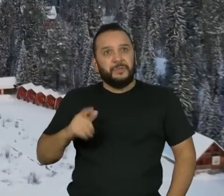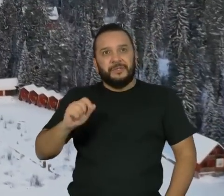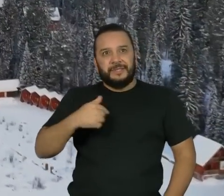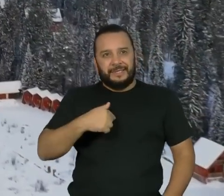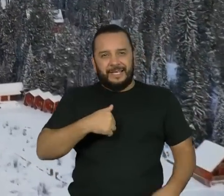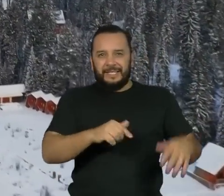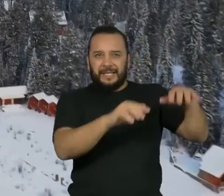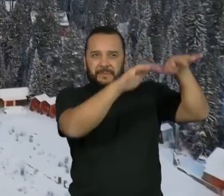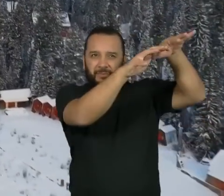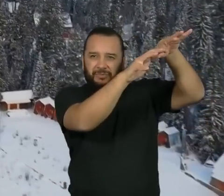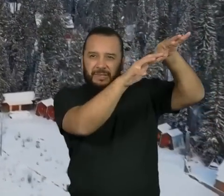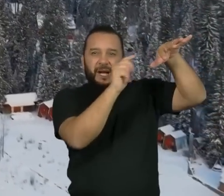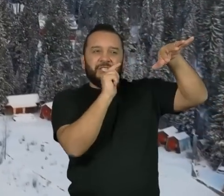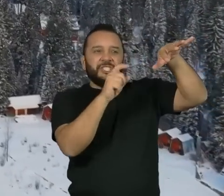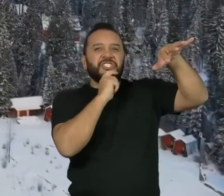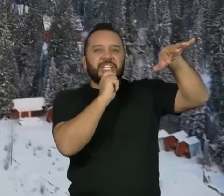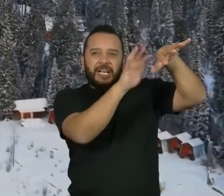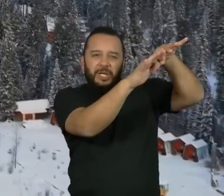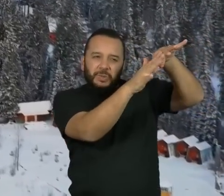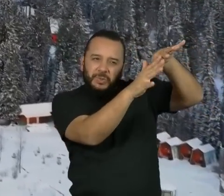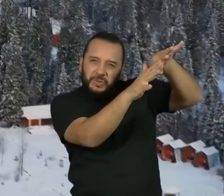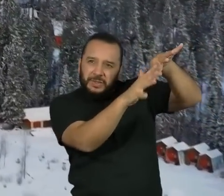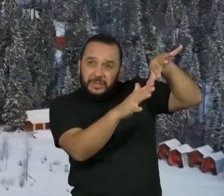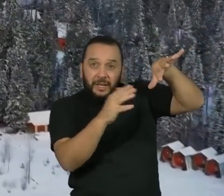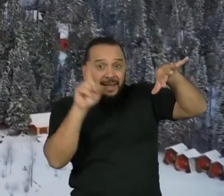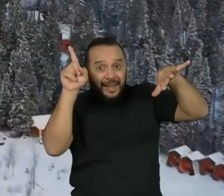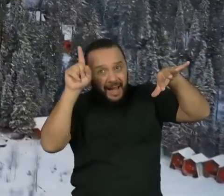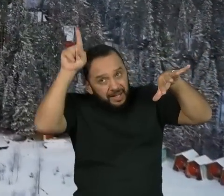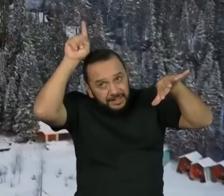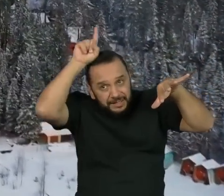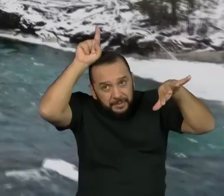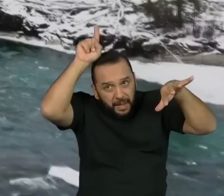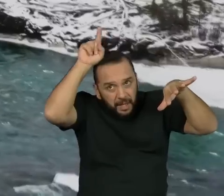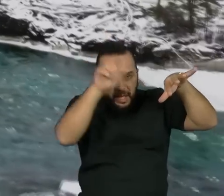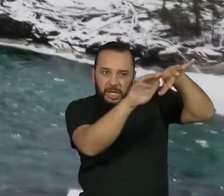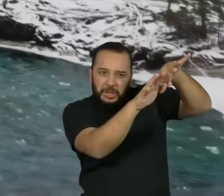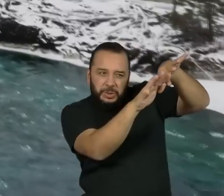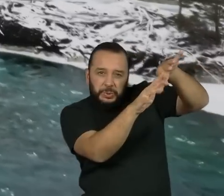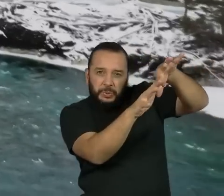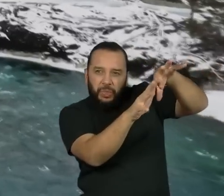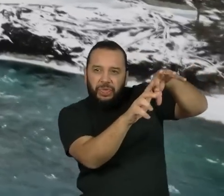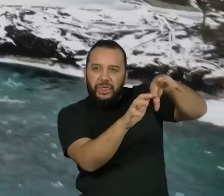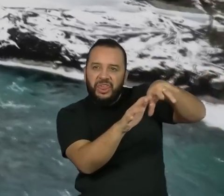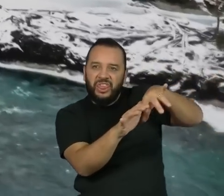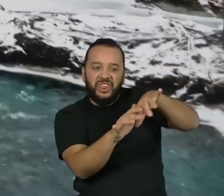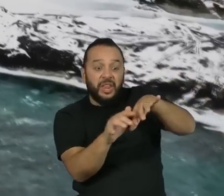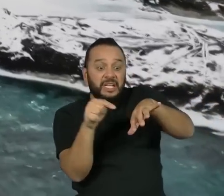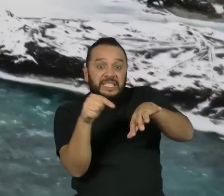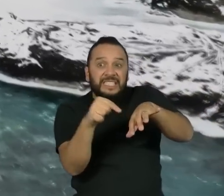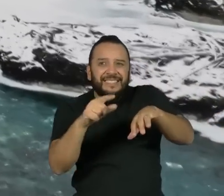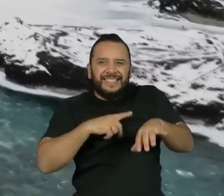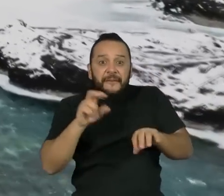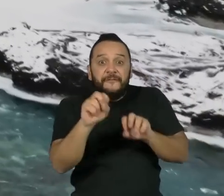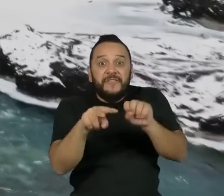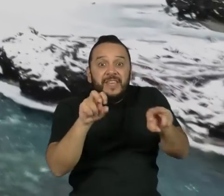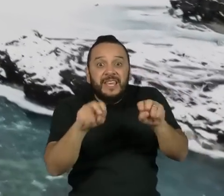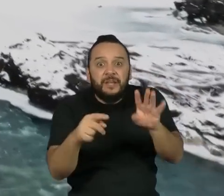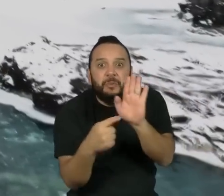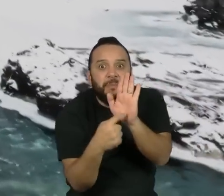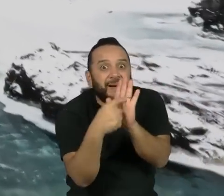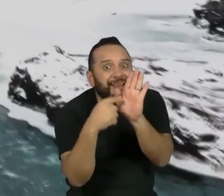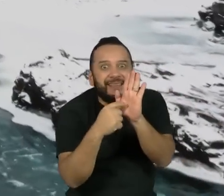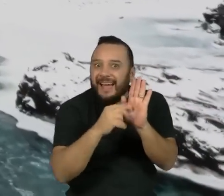do permafrost, a camada do solo congelada na Sibéria, que libera vírus pré-históricos e